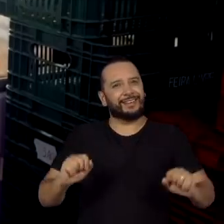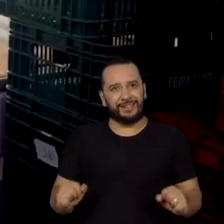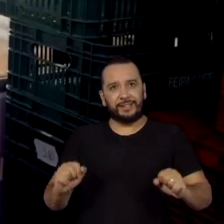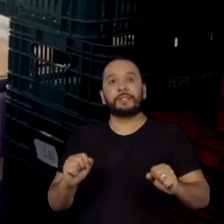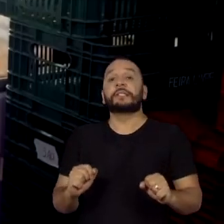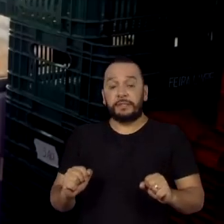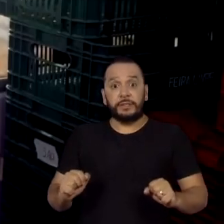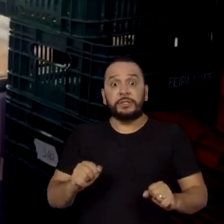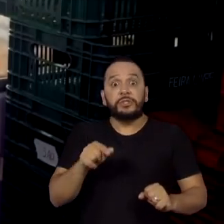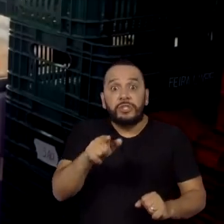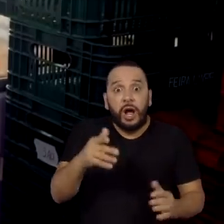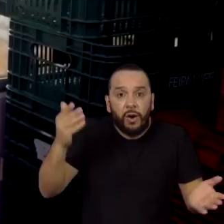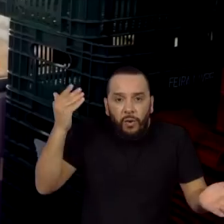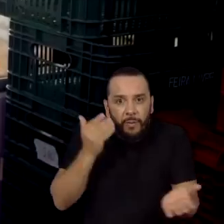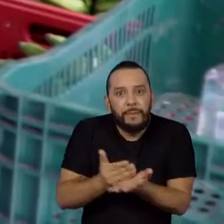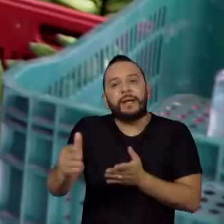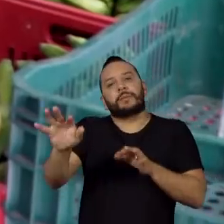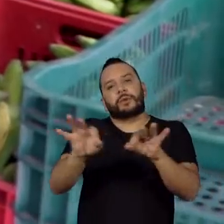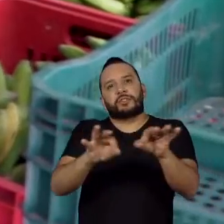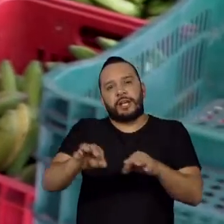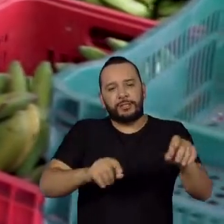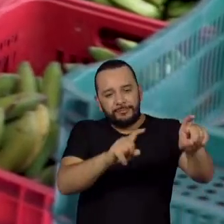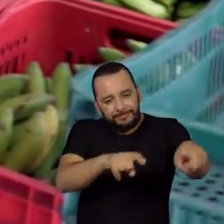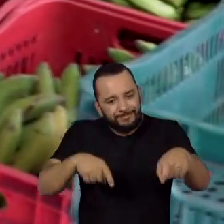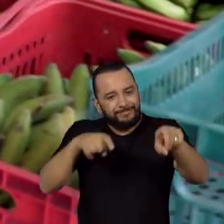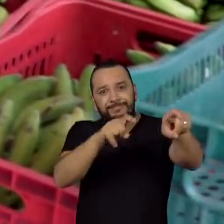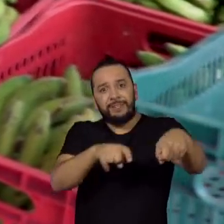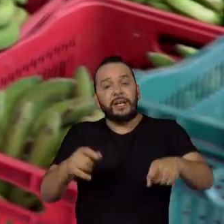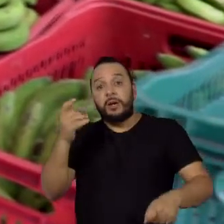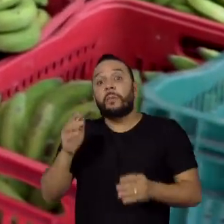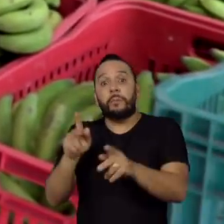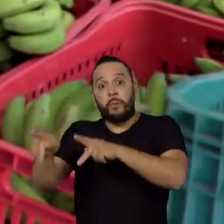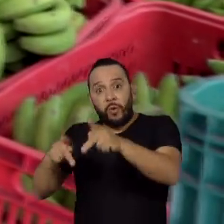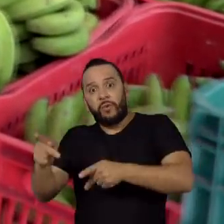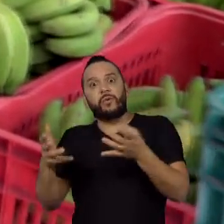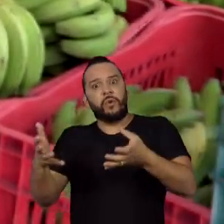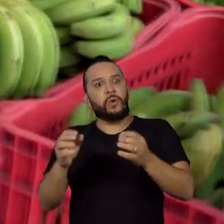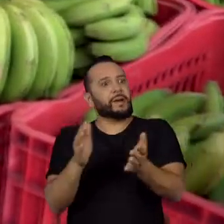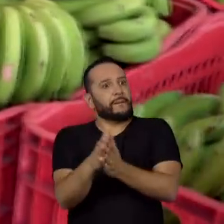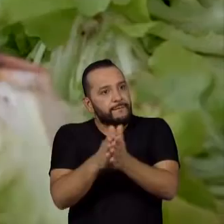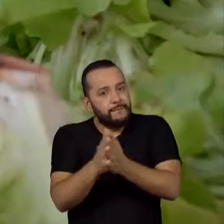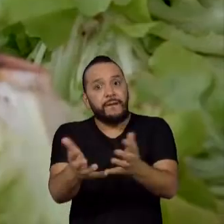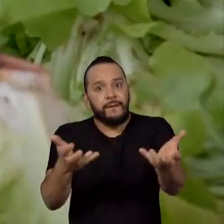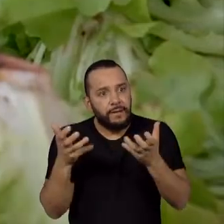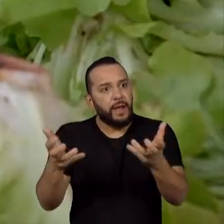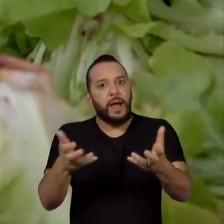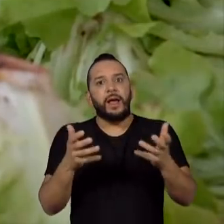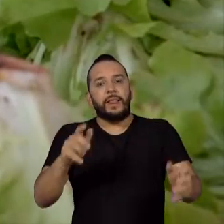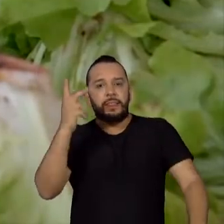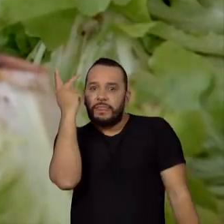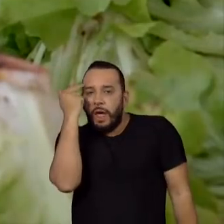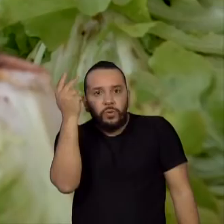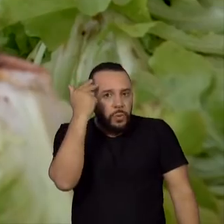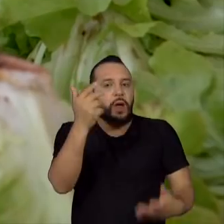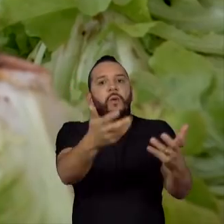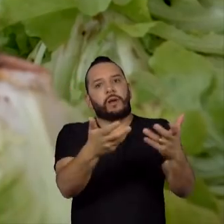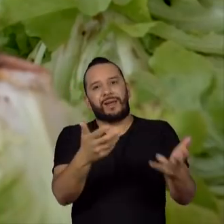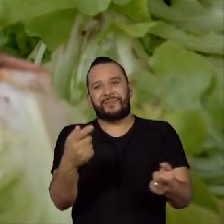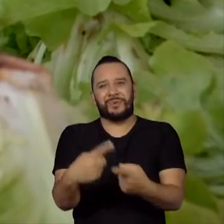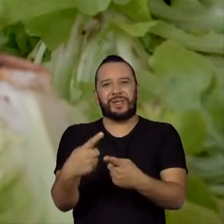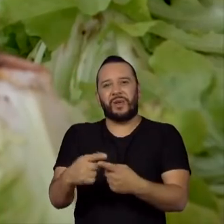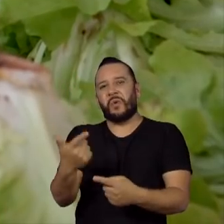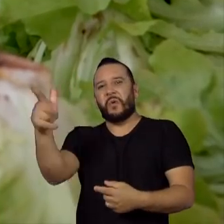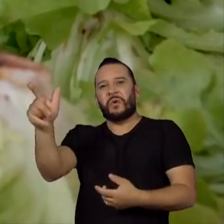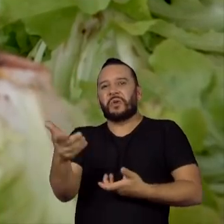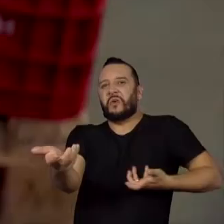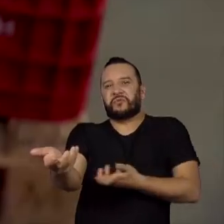começa uma comercialização, tem demanda latente. A população vem se informando cada vez mais sobre o que consome. E como o